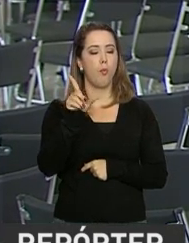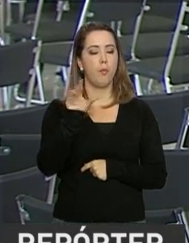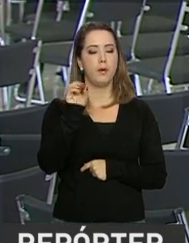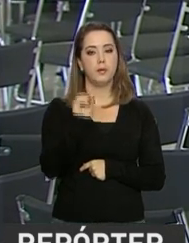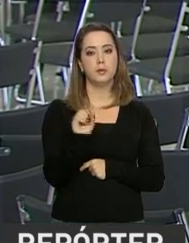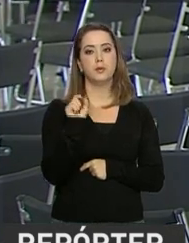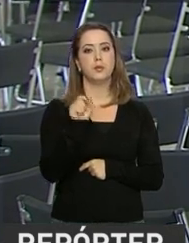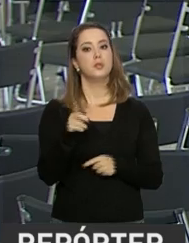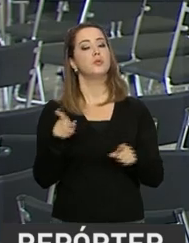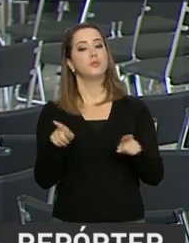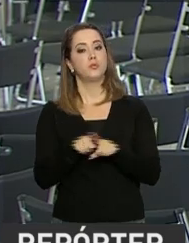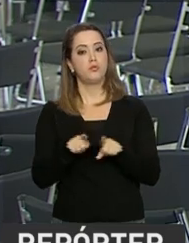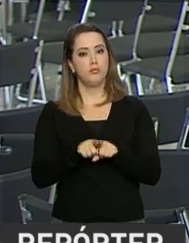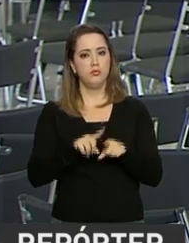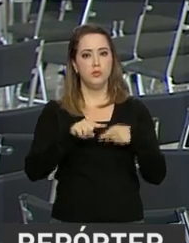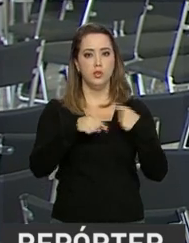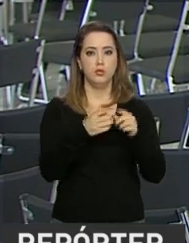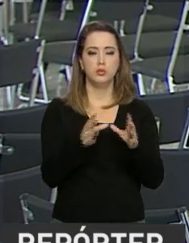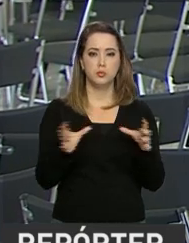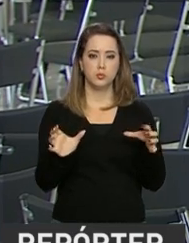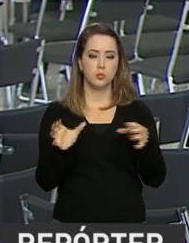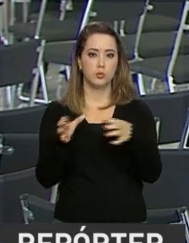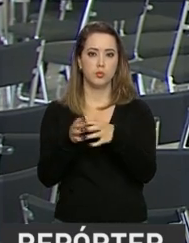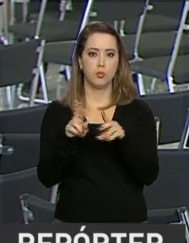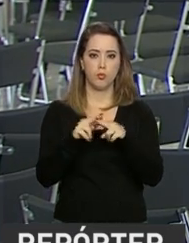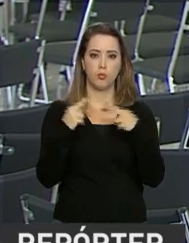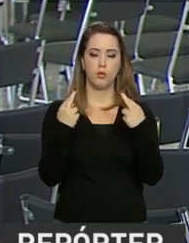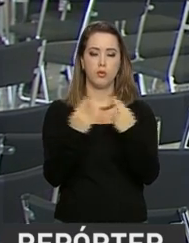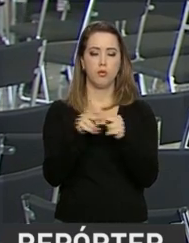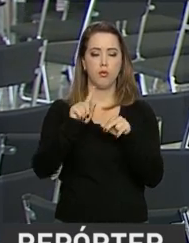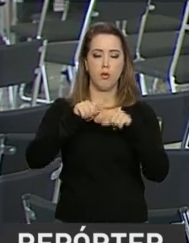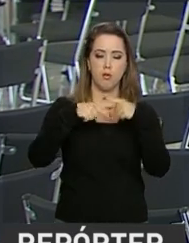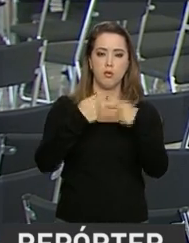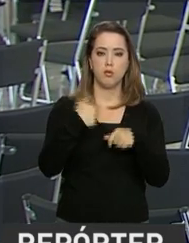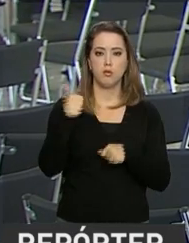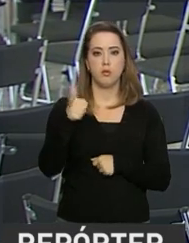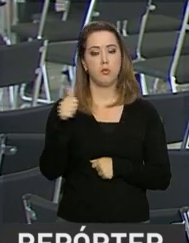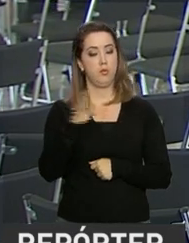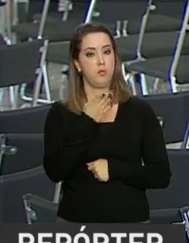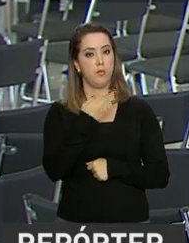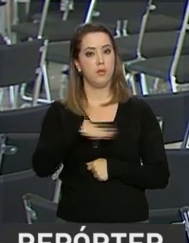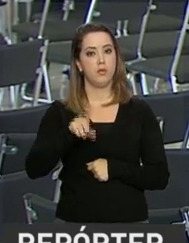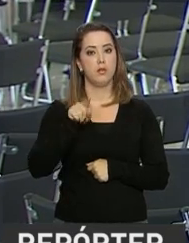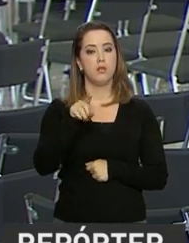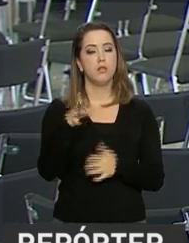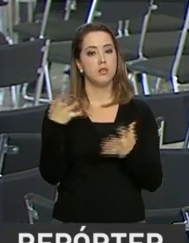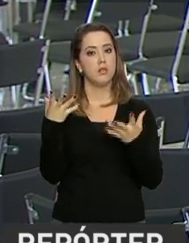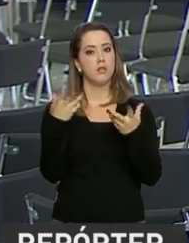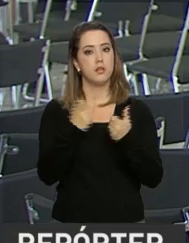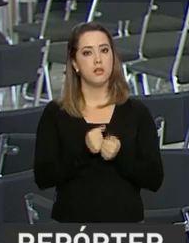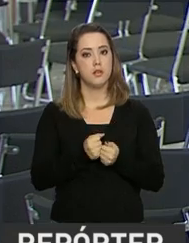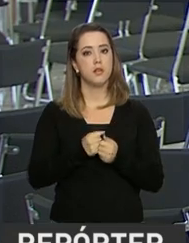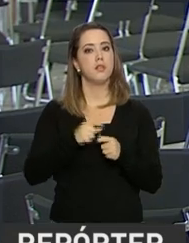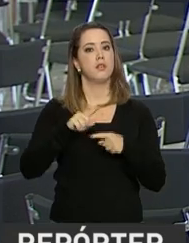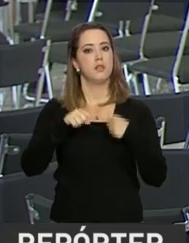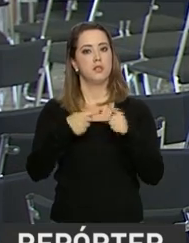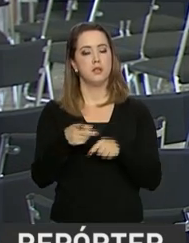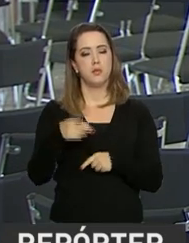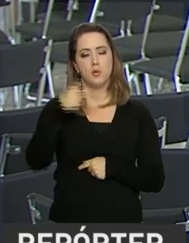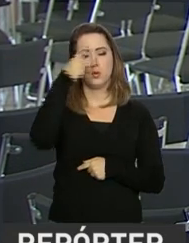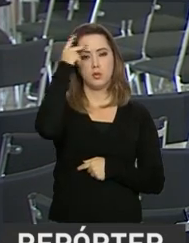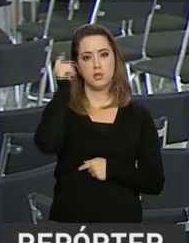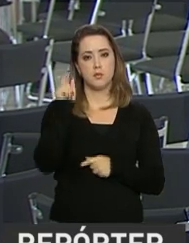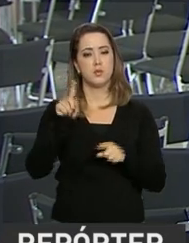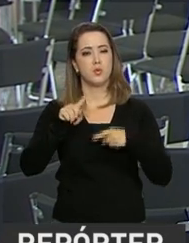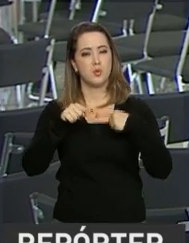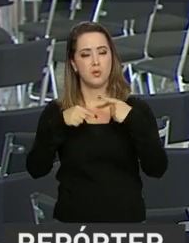direção da frente Nacional de luta às 11:30 ele recebe Ives Gandra filho e ao meio-dia Pedro Taques às